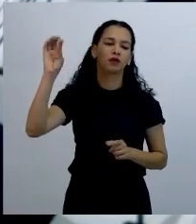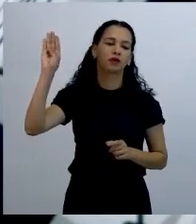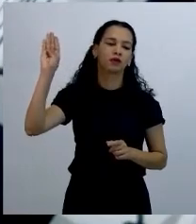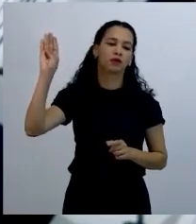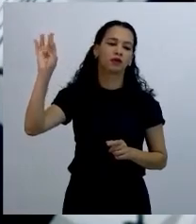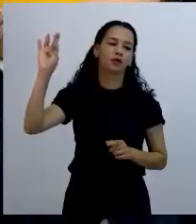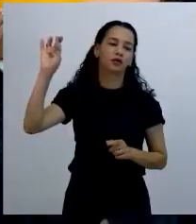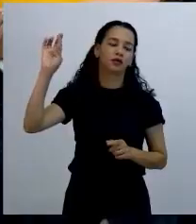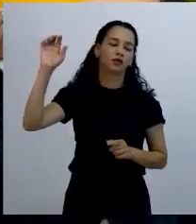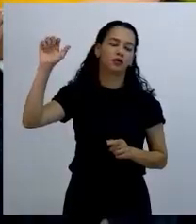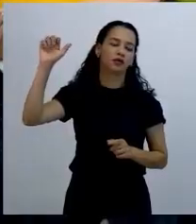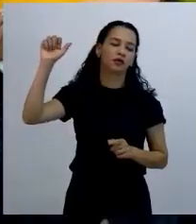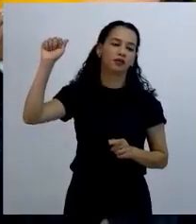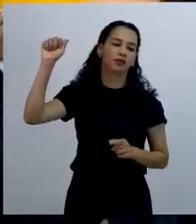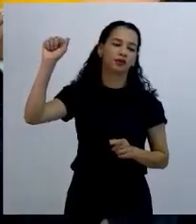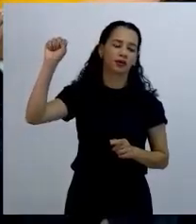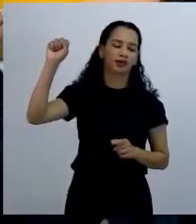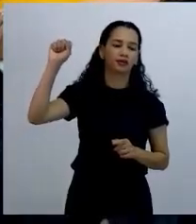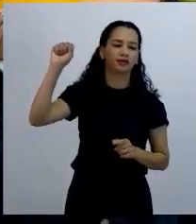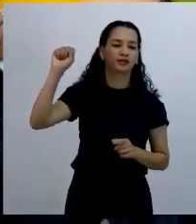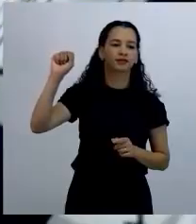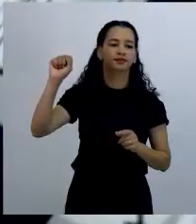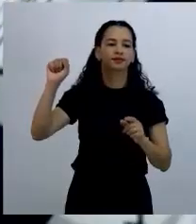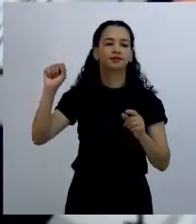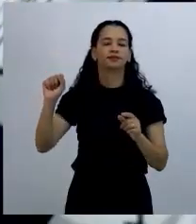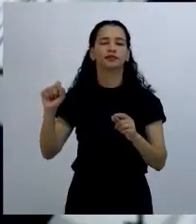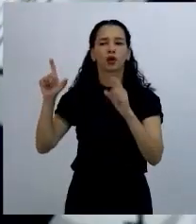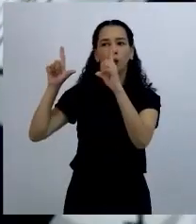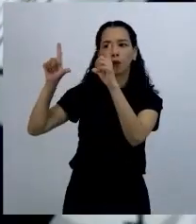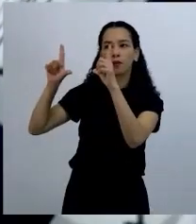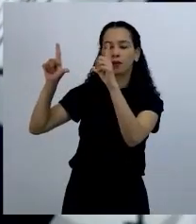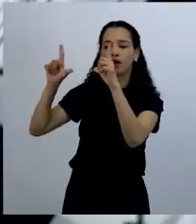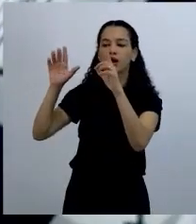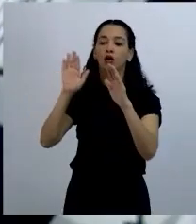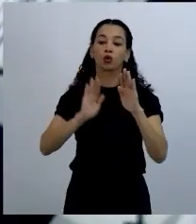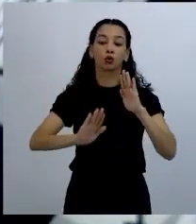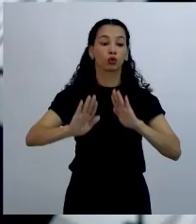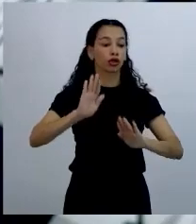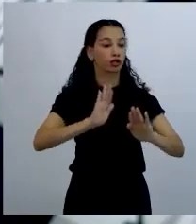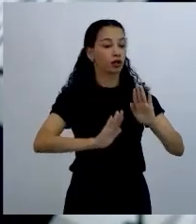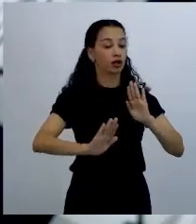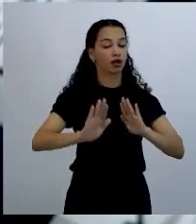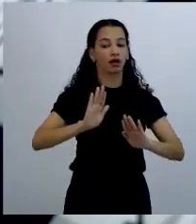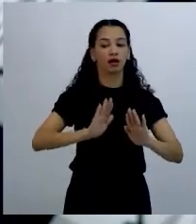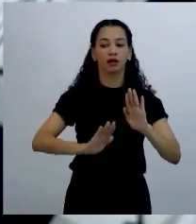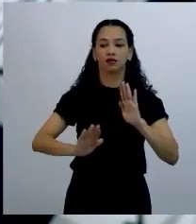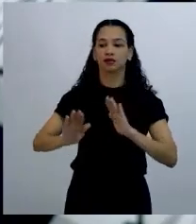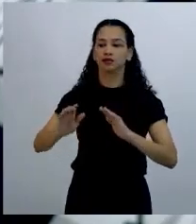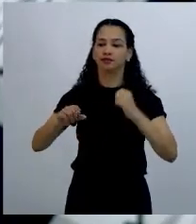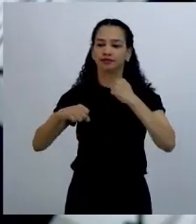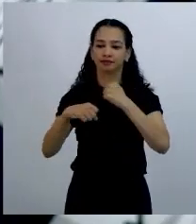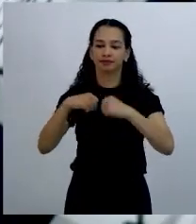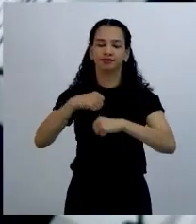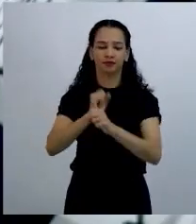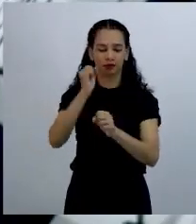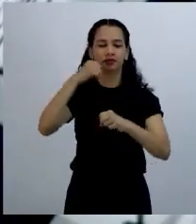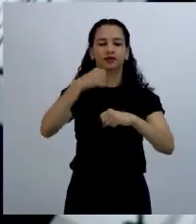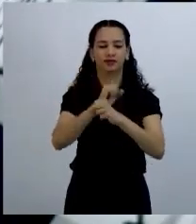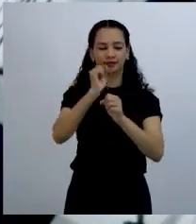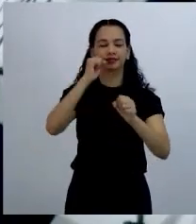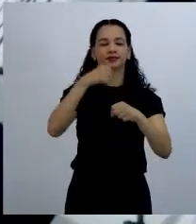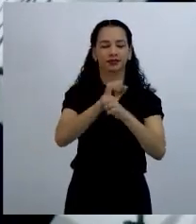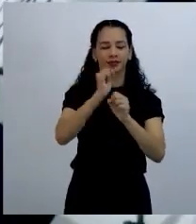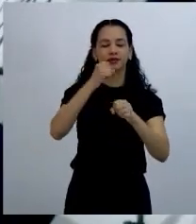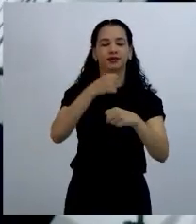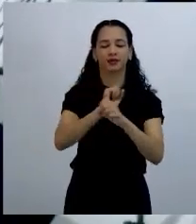porque estamos em obras estamos em obras estamos em obra pois bem tava olhando isso aqui é tudo um canteiro de